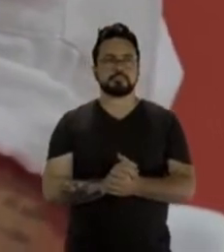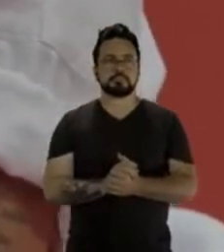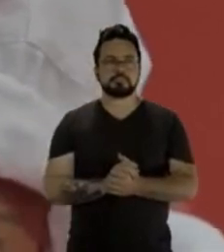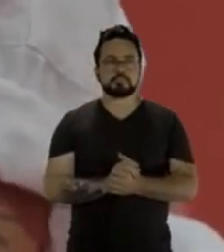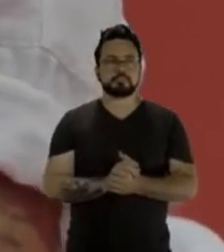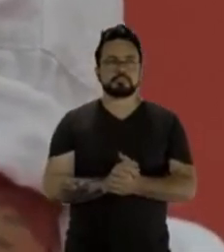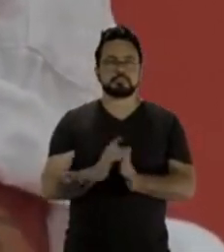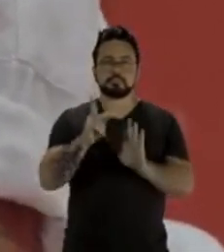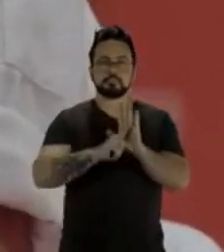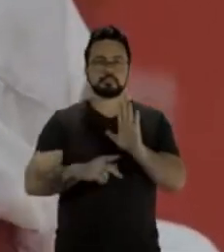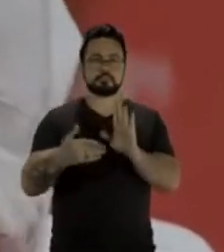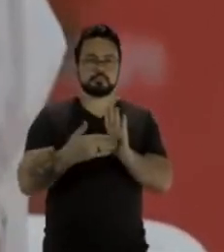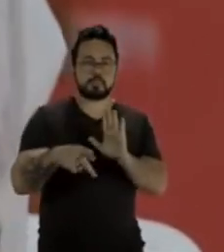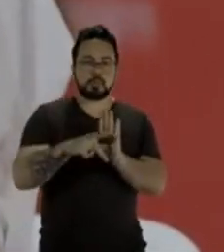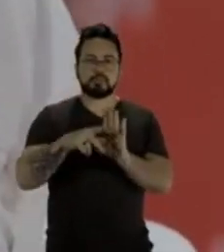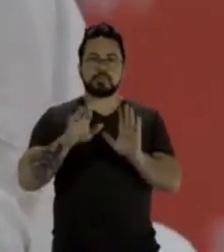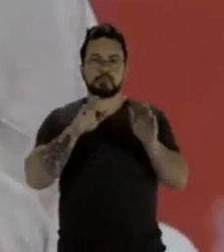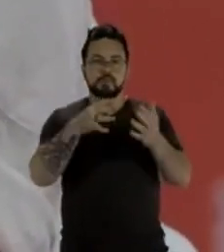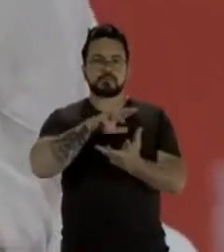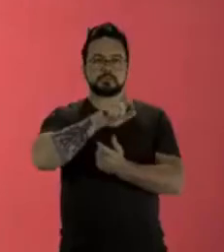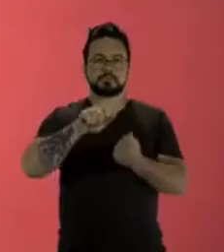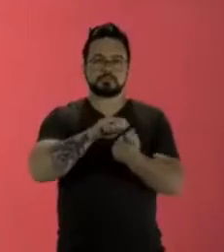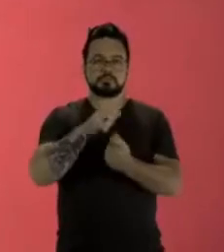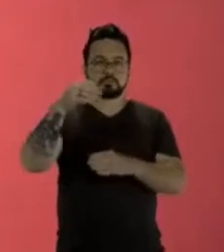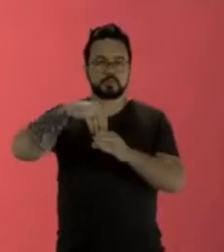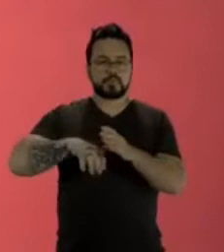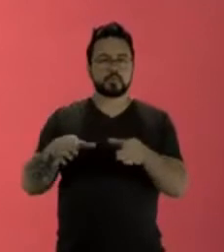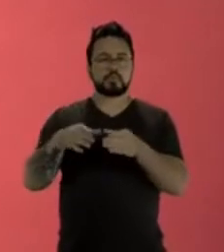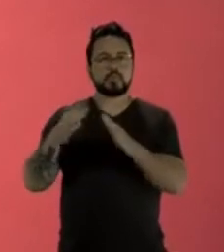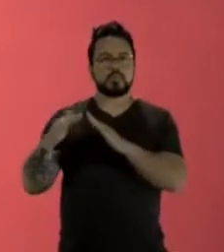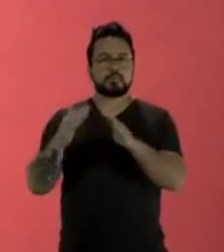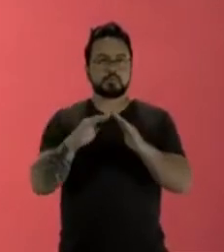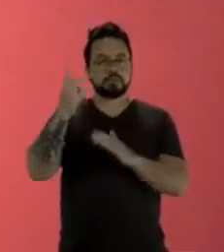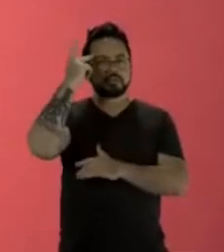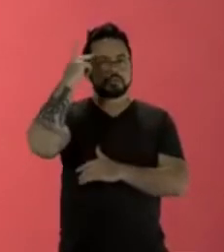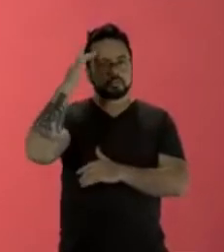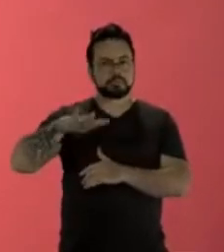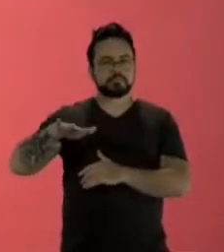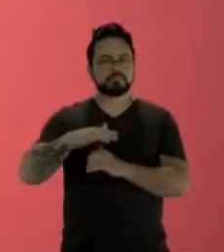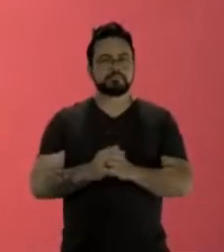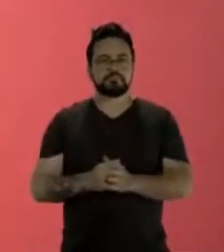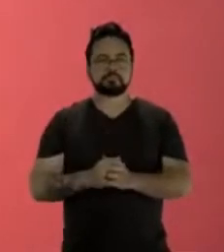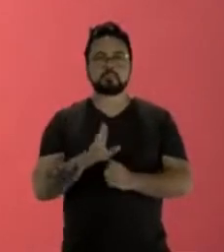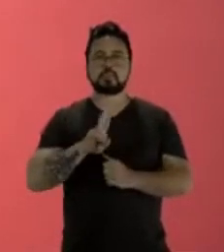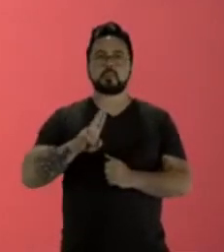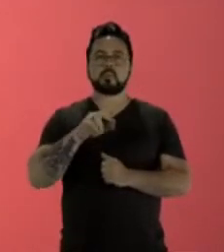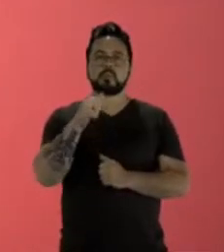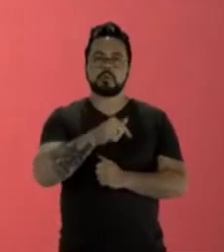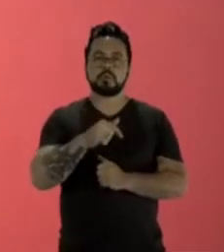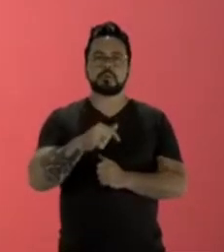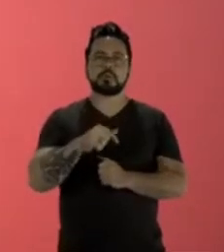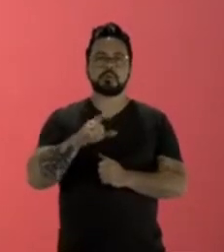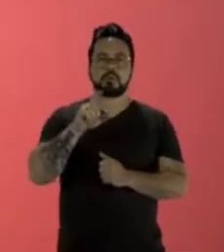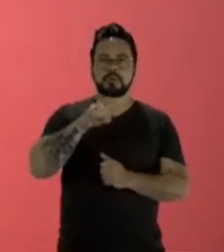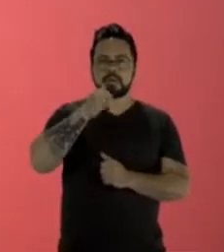é um projeto de sustentabilidade dentro da comunidade, usando, enfim, transformando